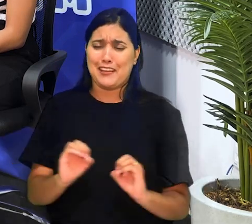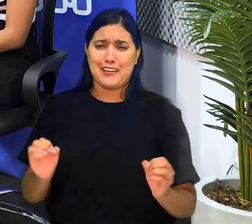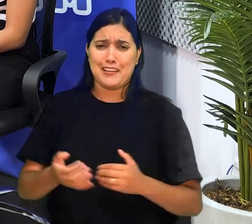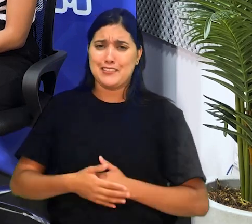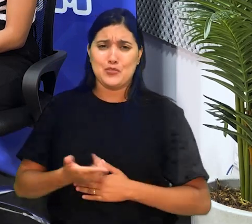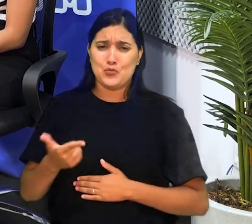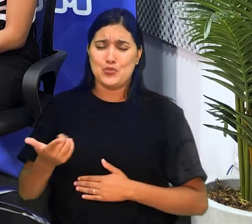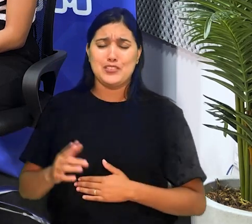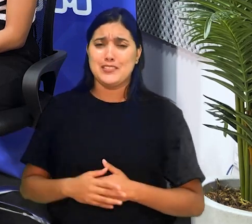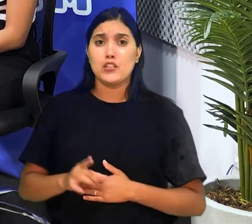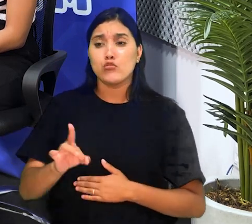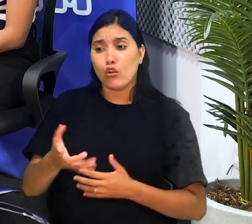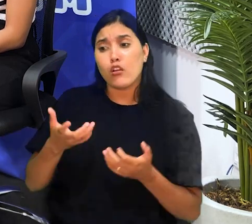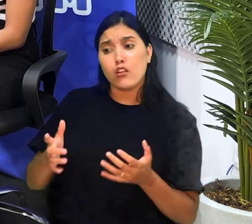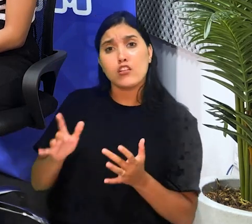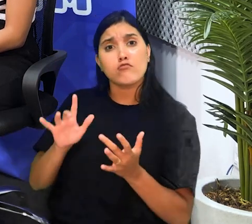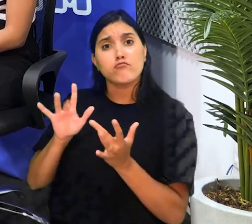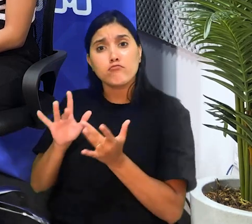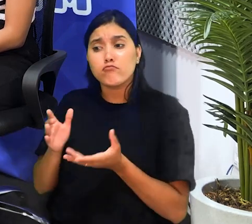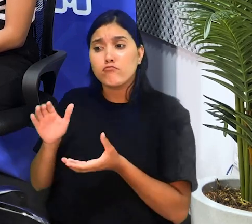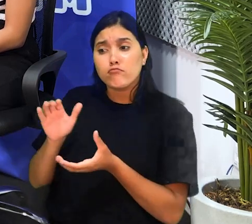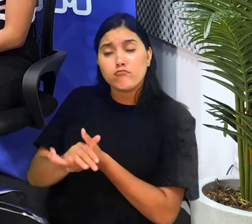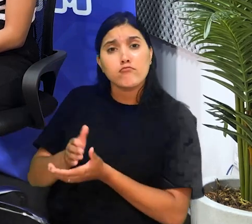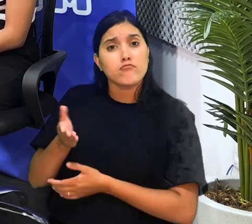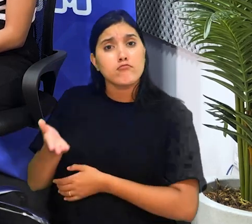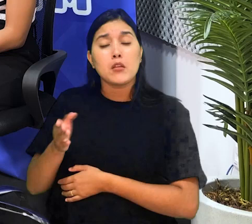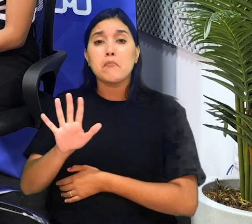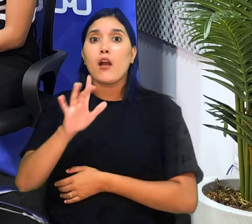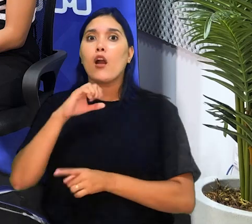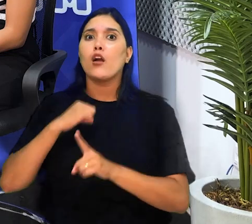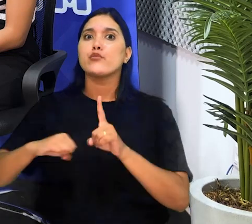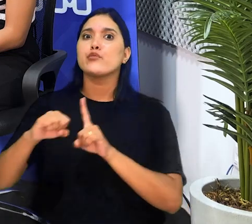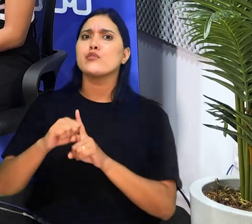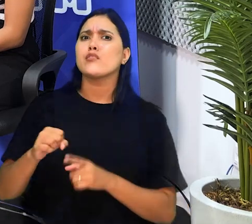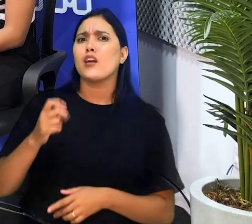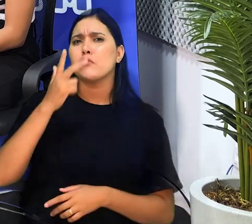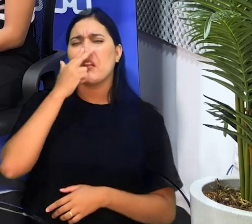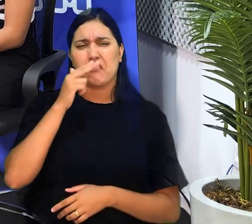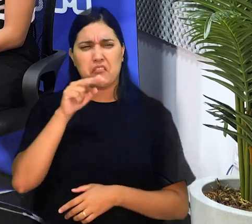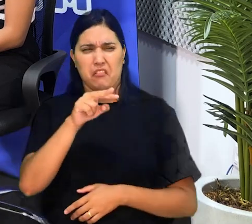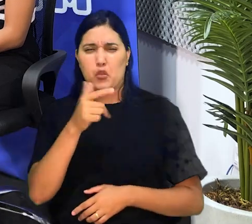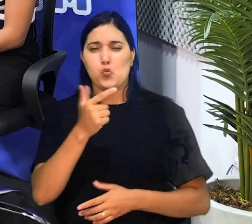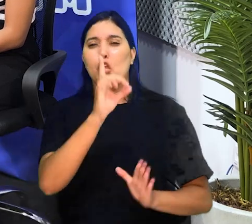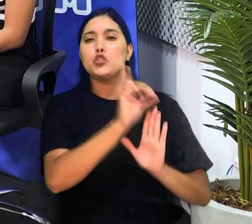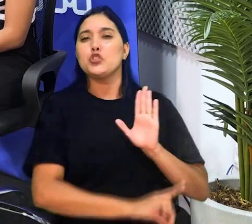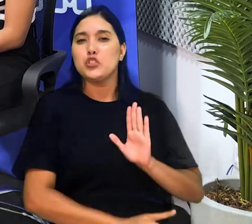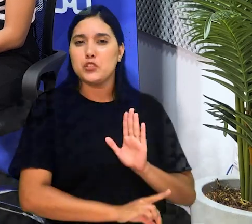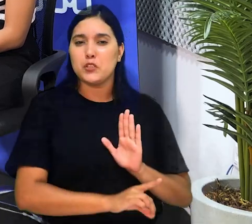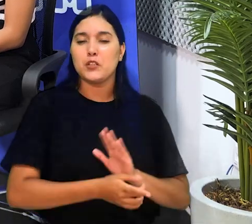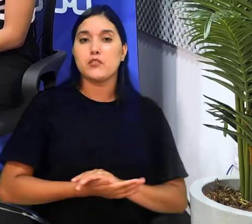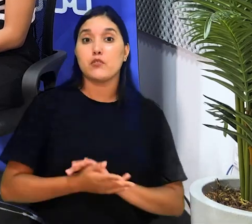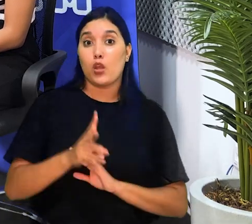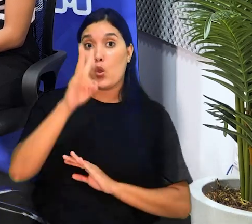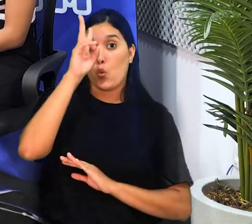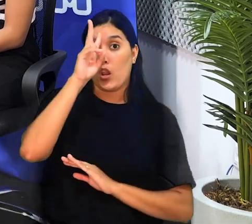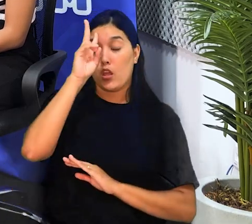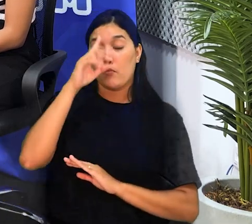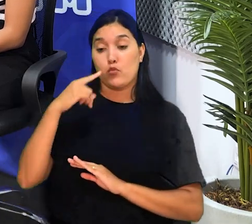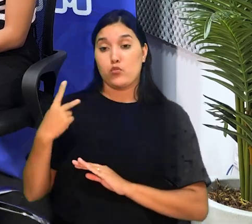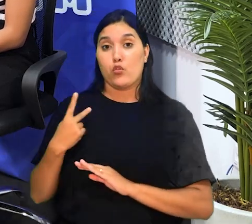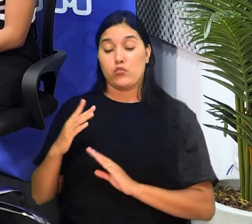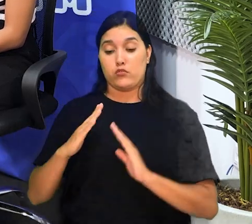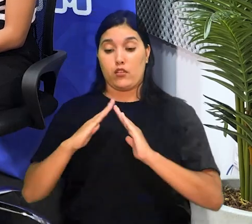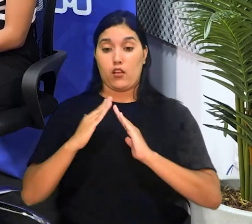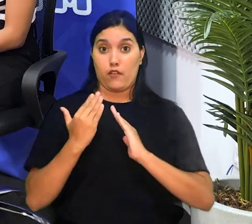como se eu tivesse algum interesse, sabe? Nele, mas não tinha interesse nenhum. O meu interesse era ter um relacionamento com ele,